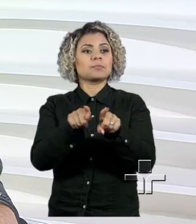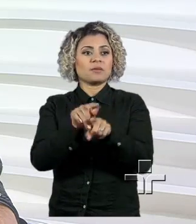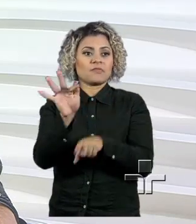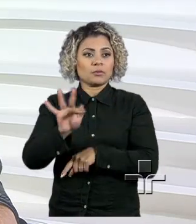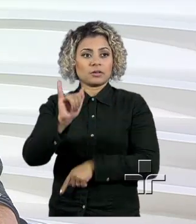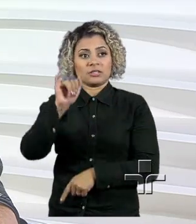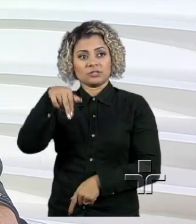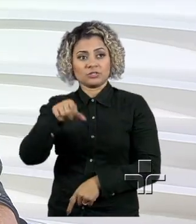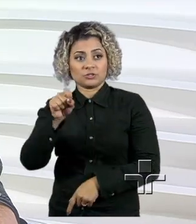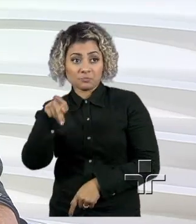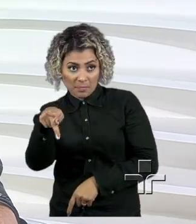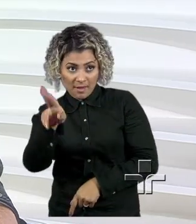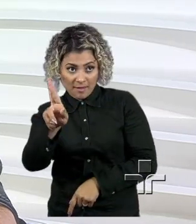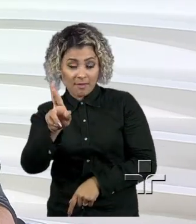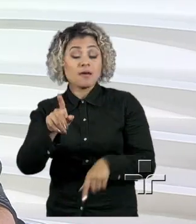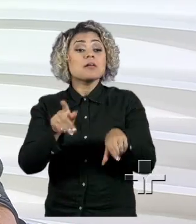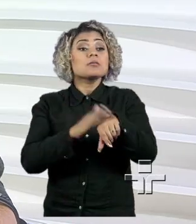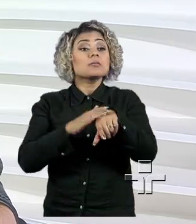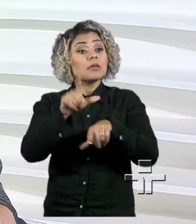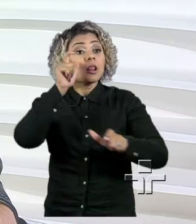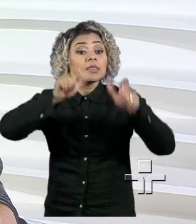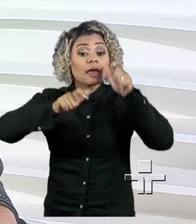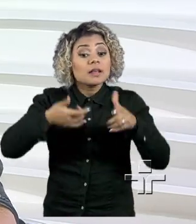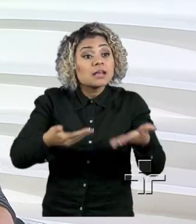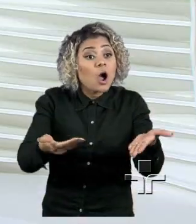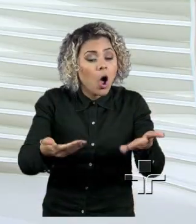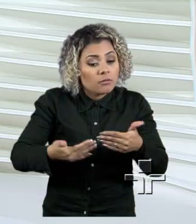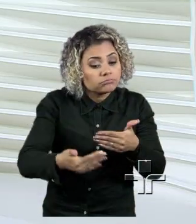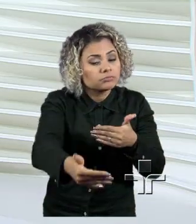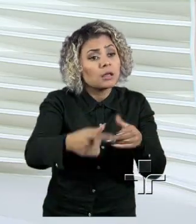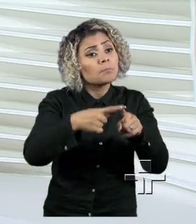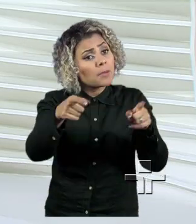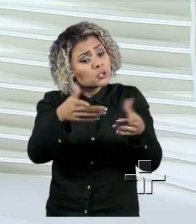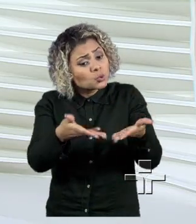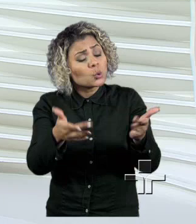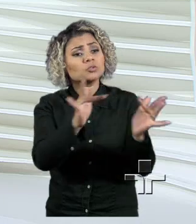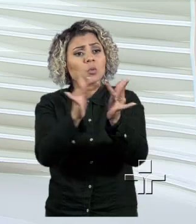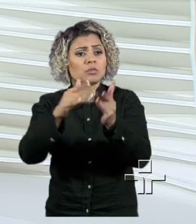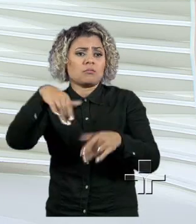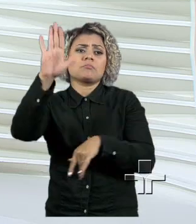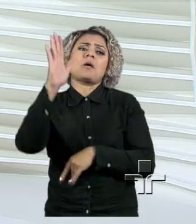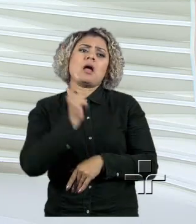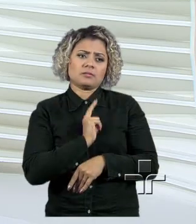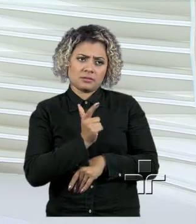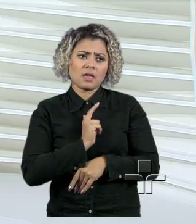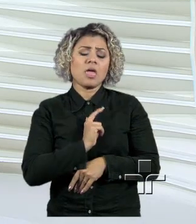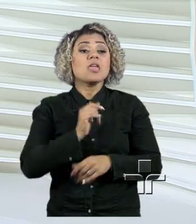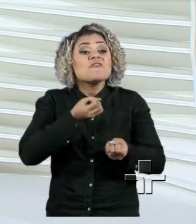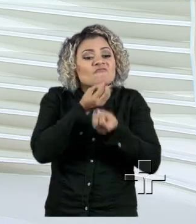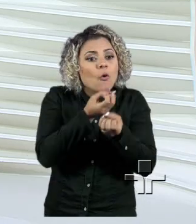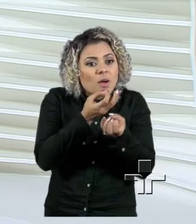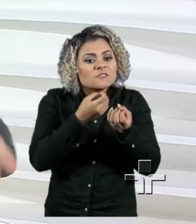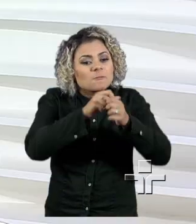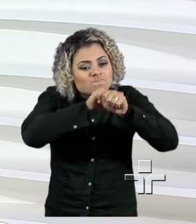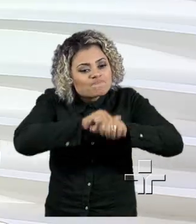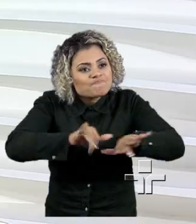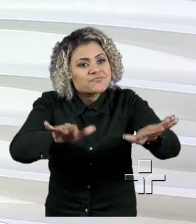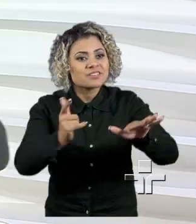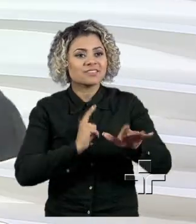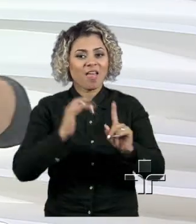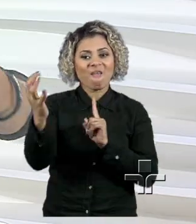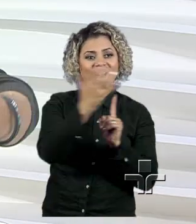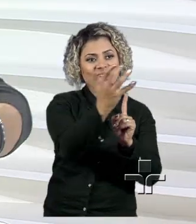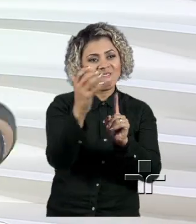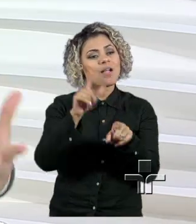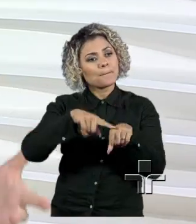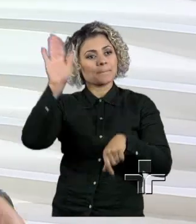agora a se interessar. Eu acho que eles têm muito acesso hoje à informação, acho que